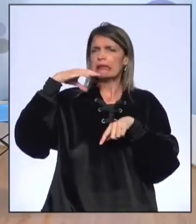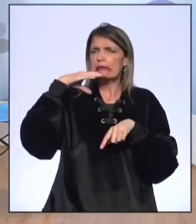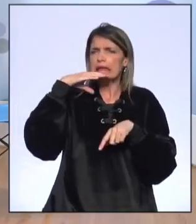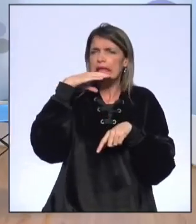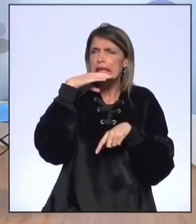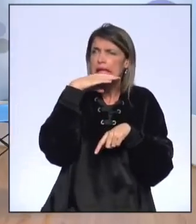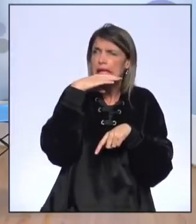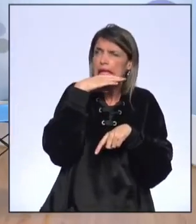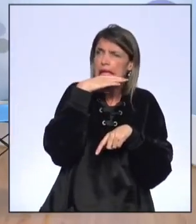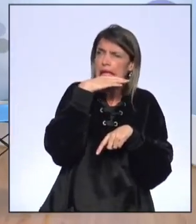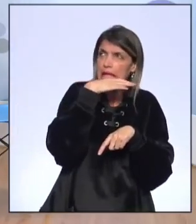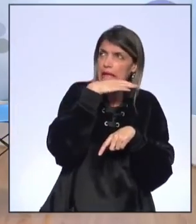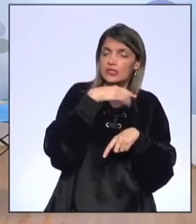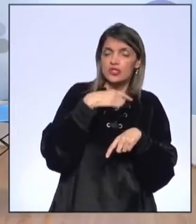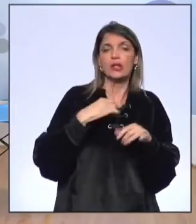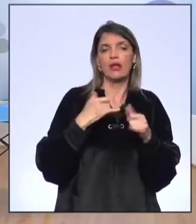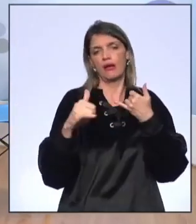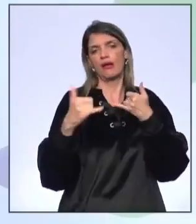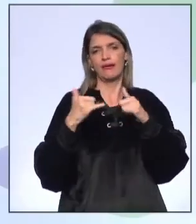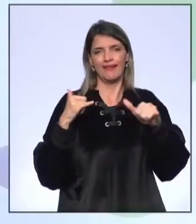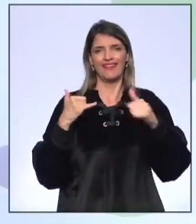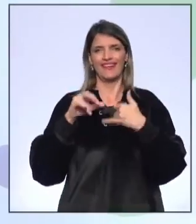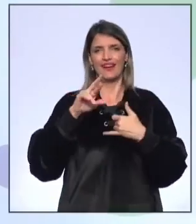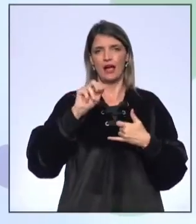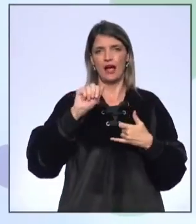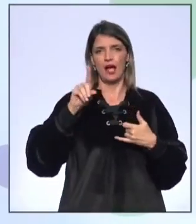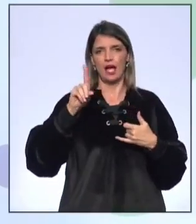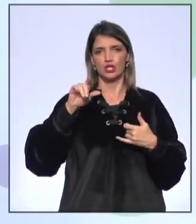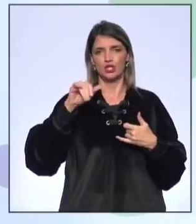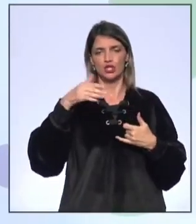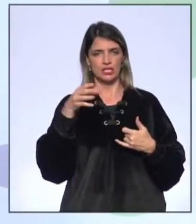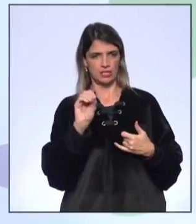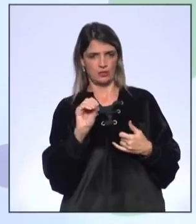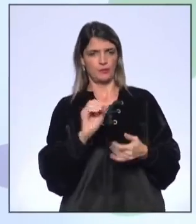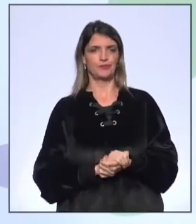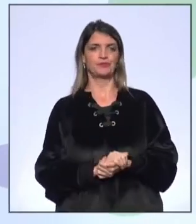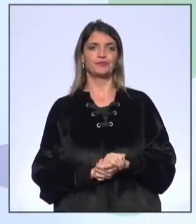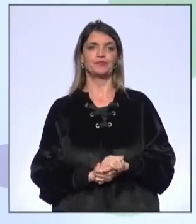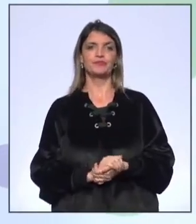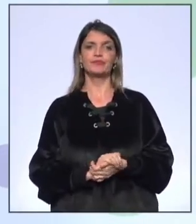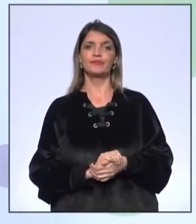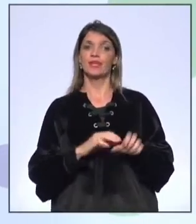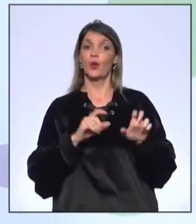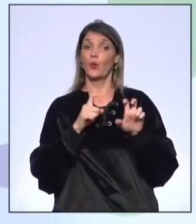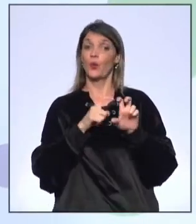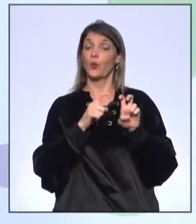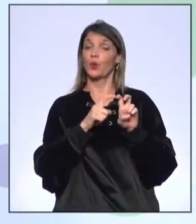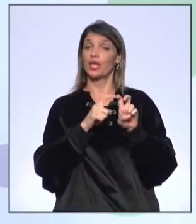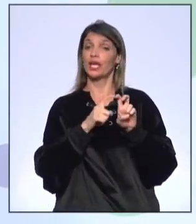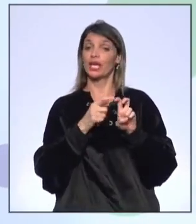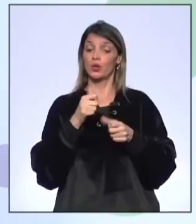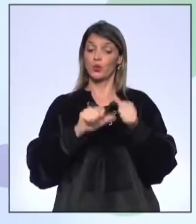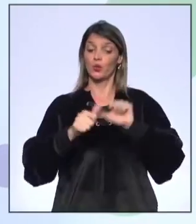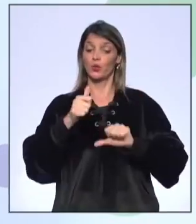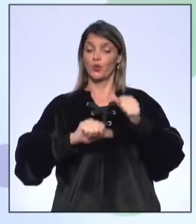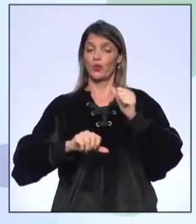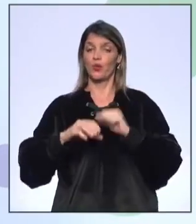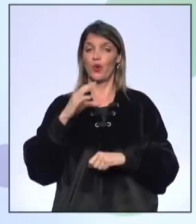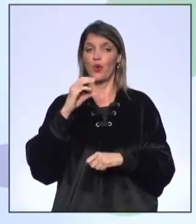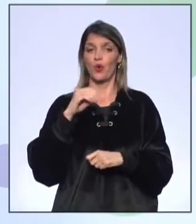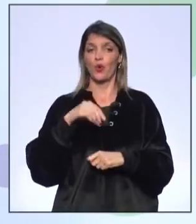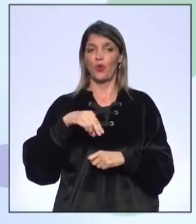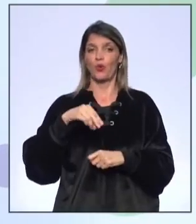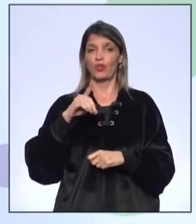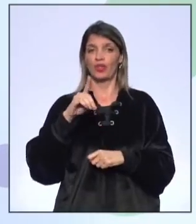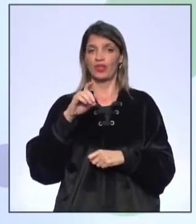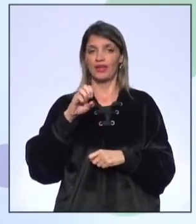Que ele emite ali radiação. Tranquilo? Existe também um quinto estado da matéria, né? Que o pessoal faz no laboratório, chama condensado de